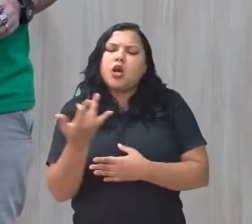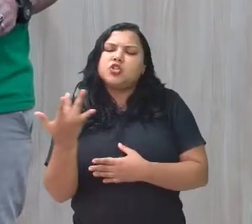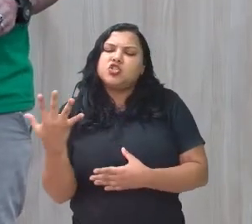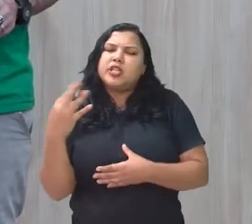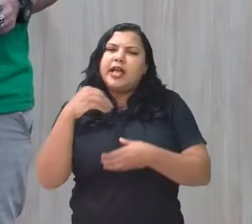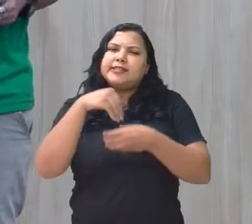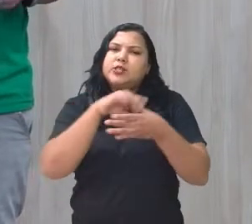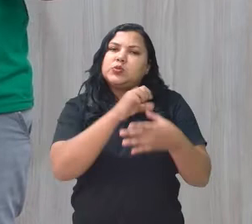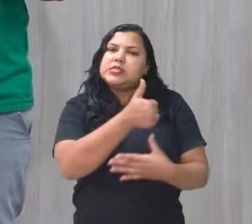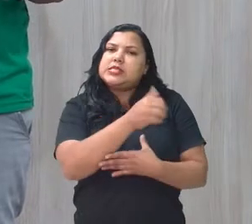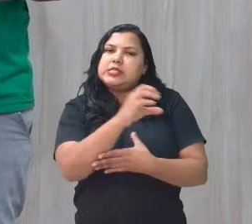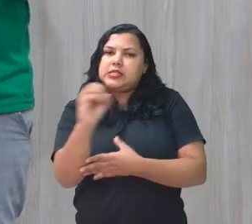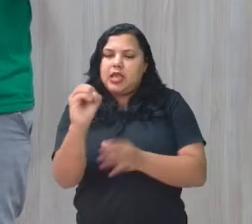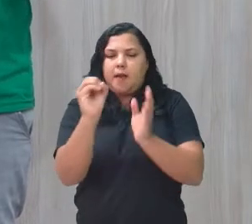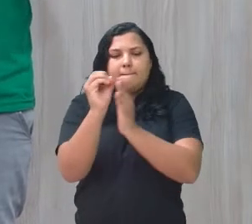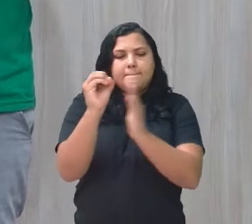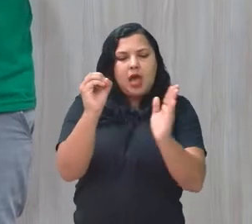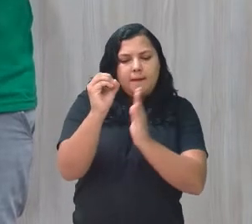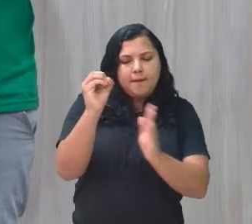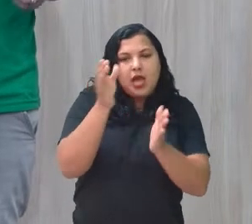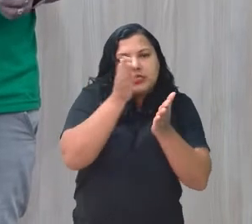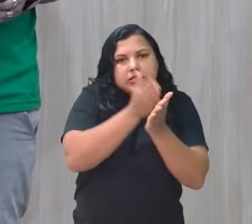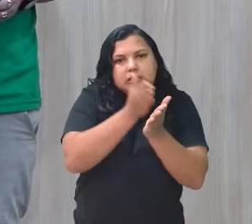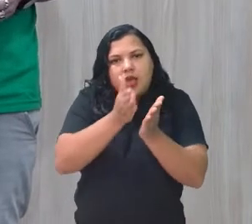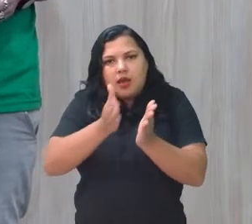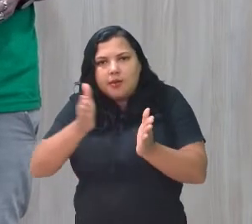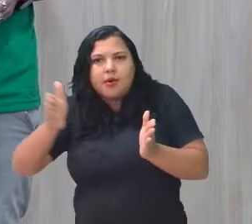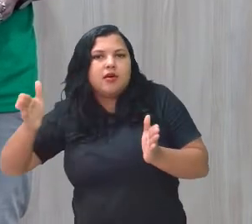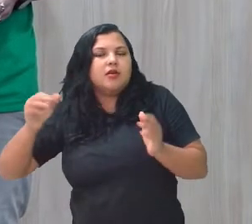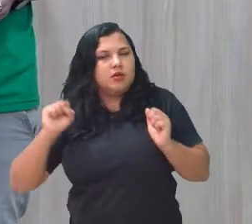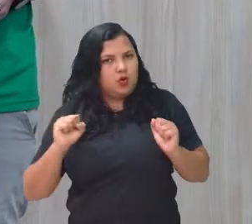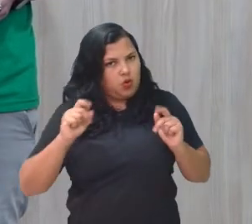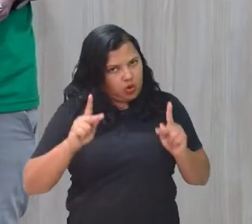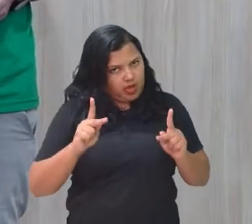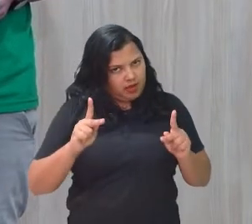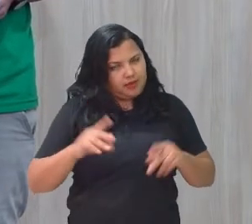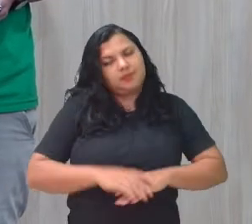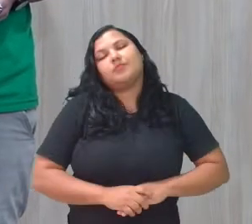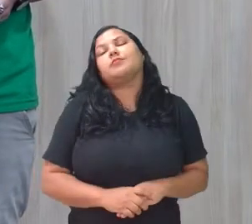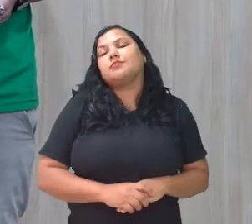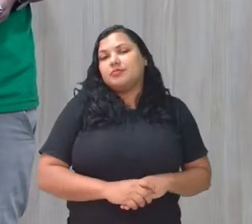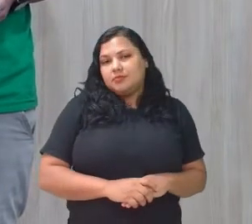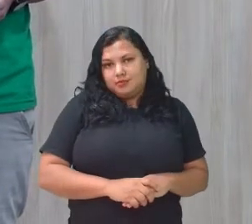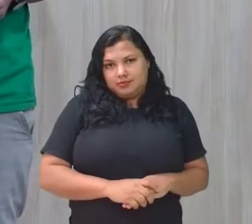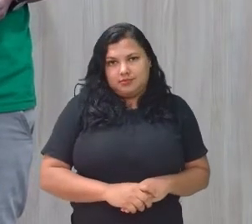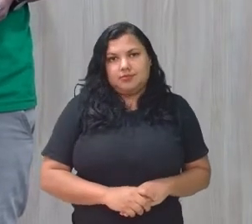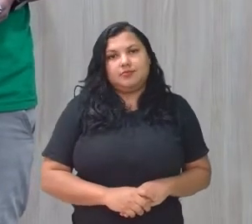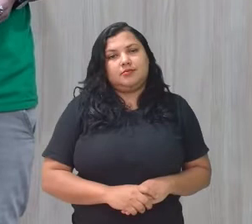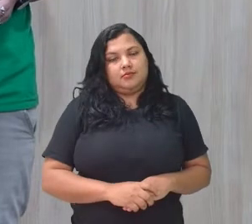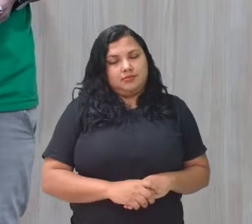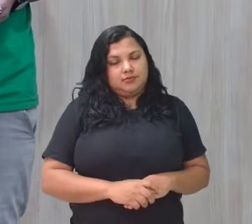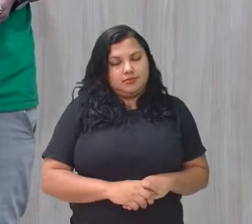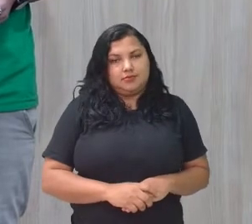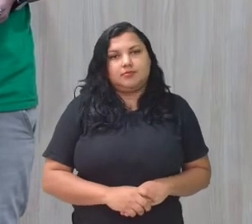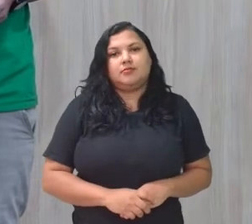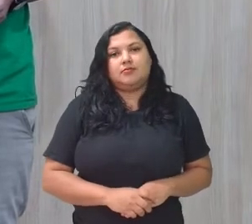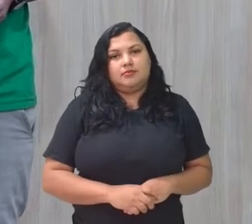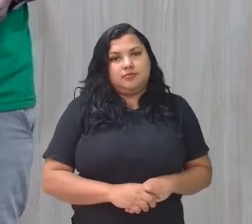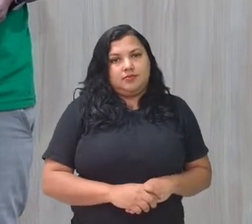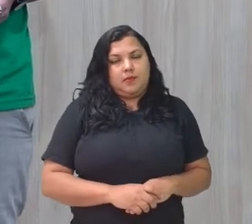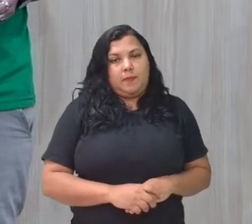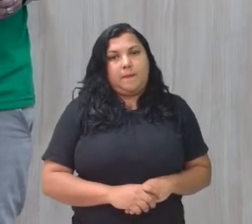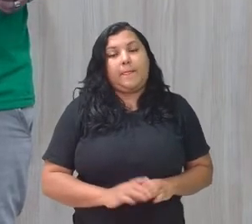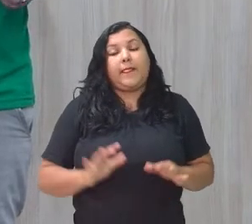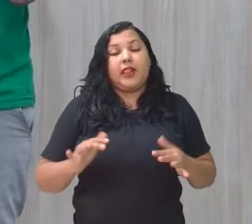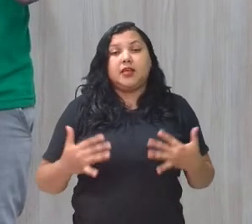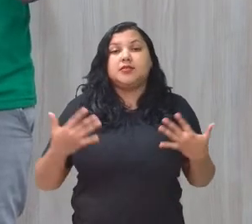que você vê uma referência à porcentagem, está fazendo referência a partes ou porções de 100, tá